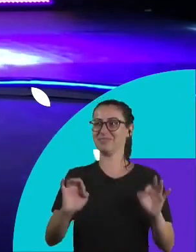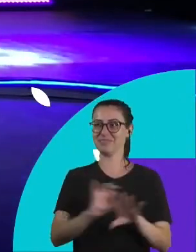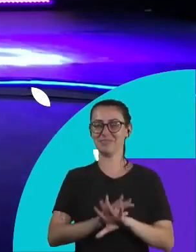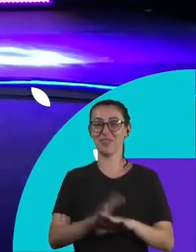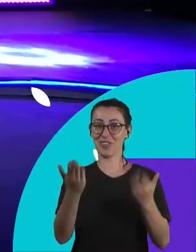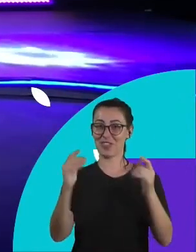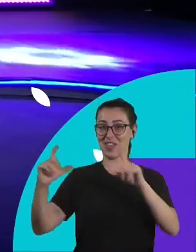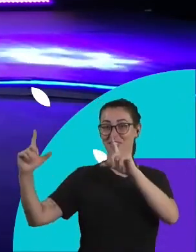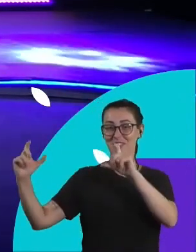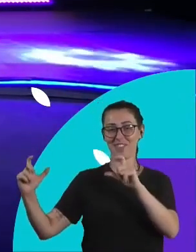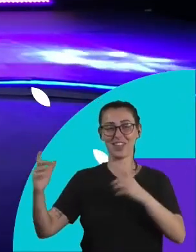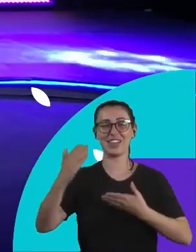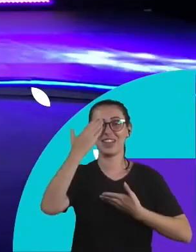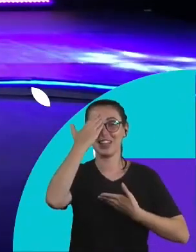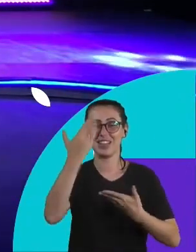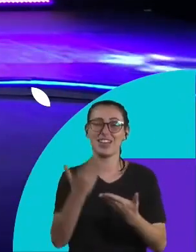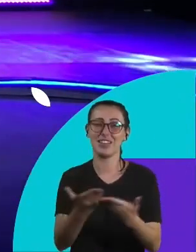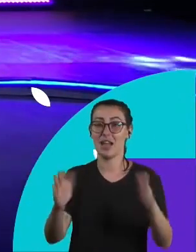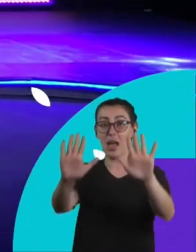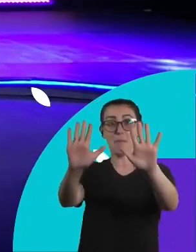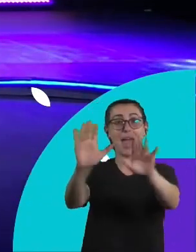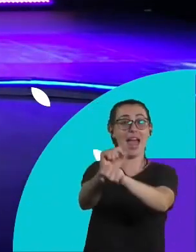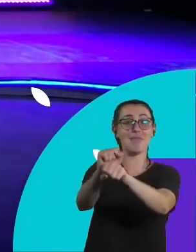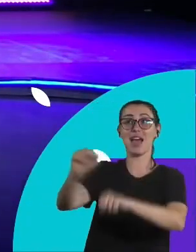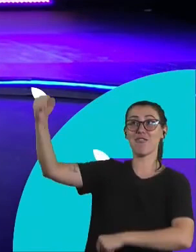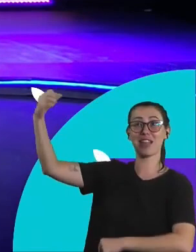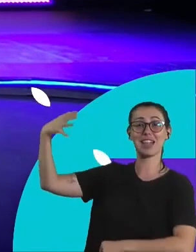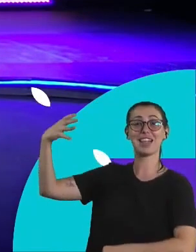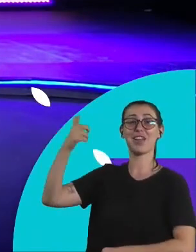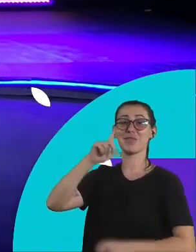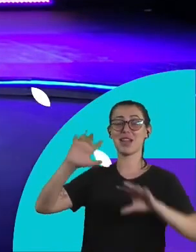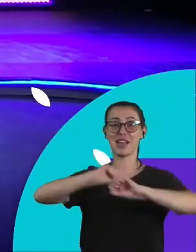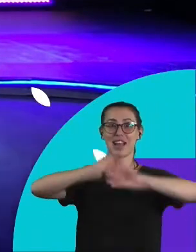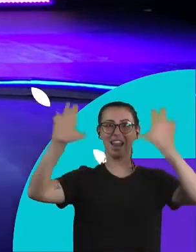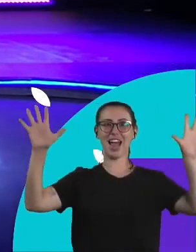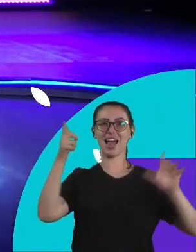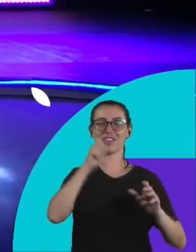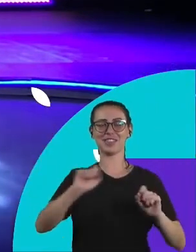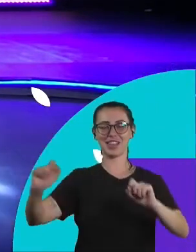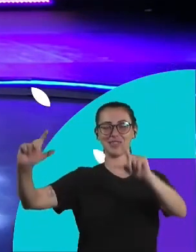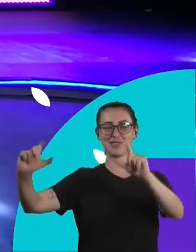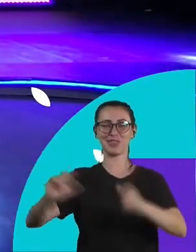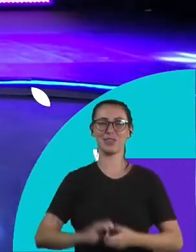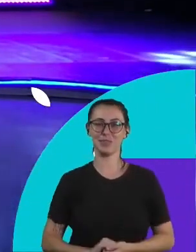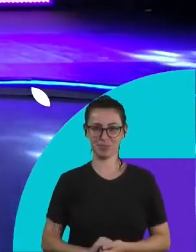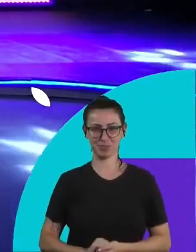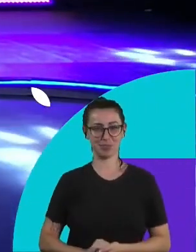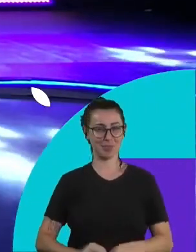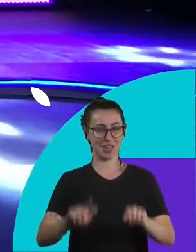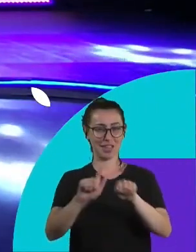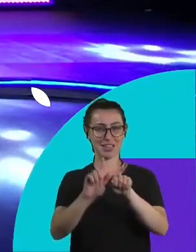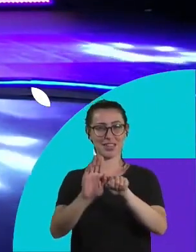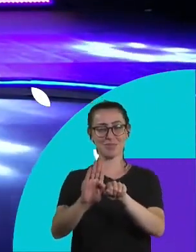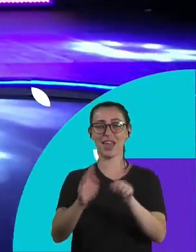uma vez, gratidão. Espera aí que eu vou acender a luz, que tá meio escuro, 1 segundo. Acende. E o Social Good Brasil quer poder sentar junto